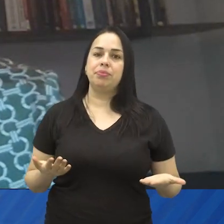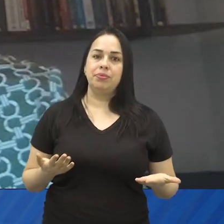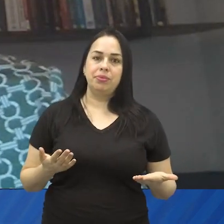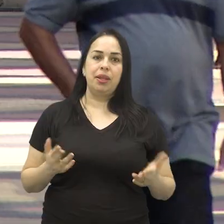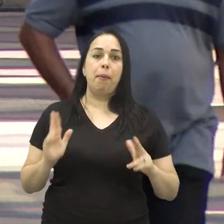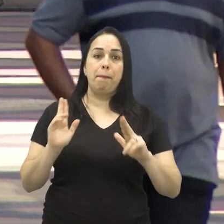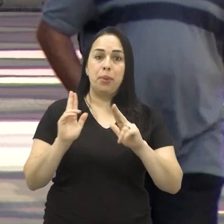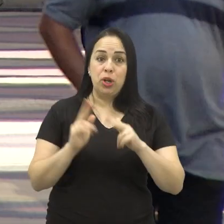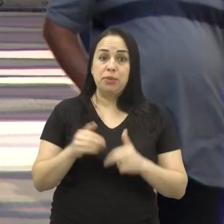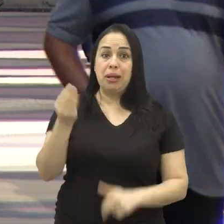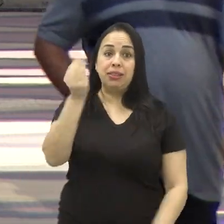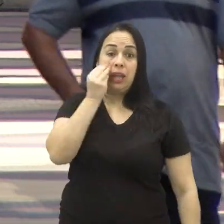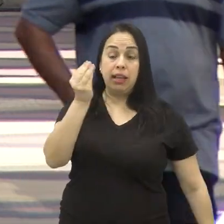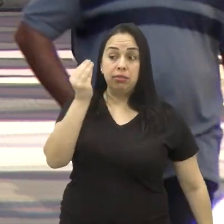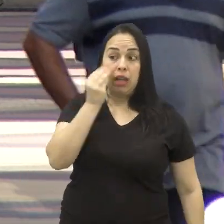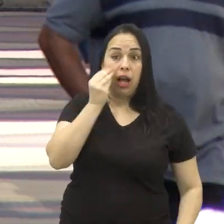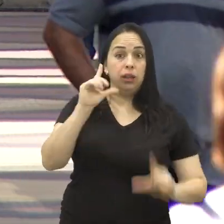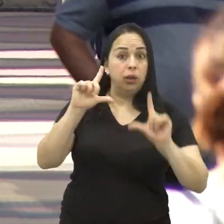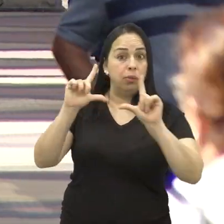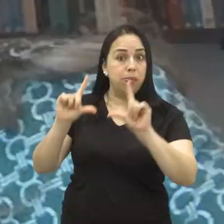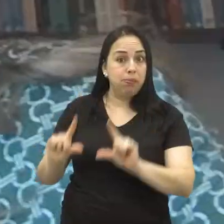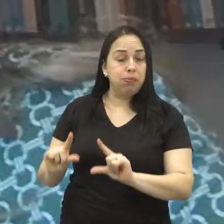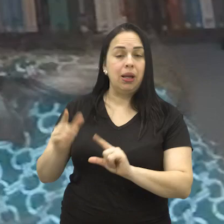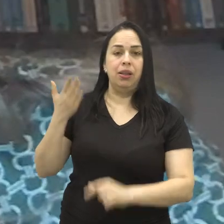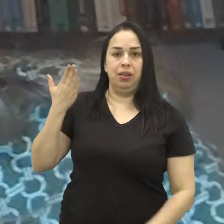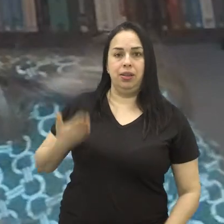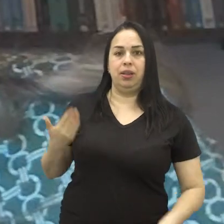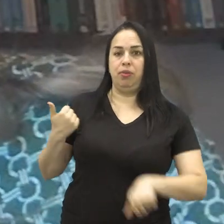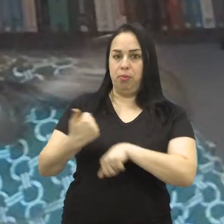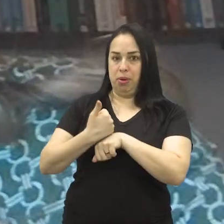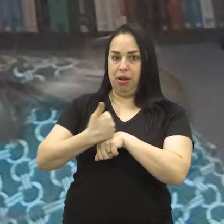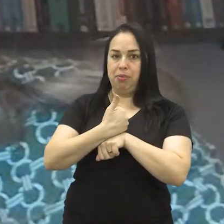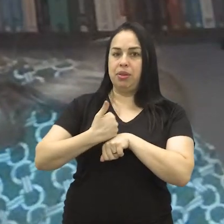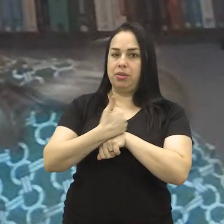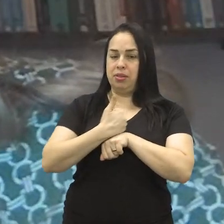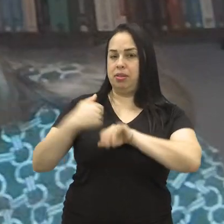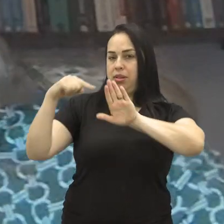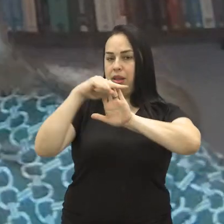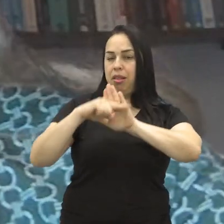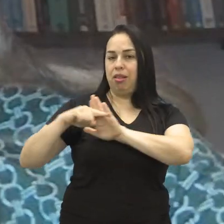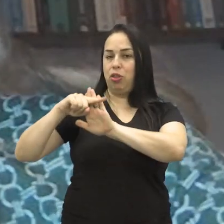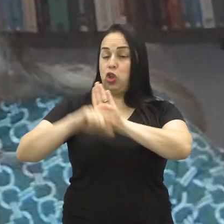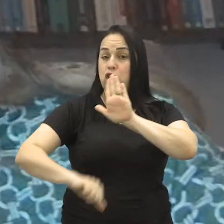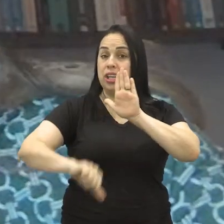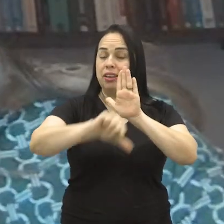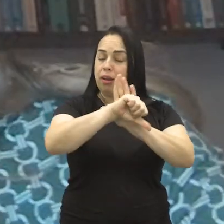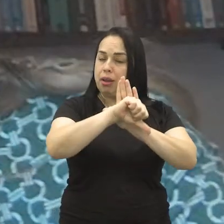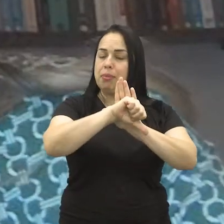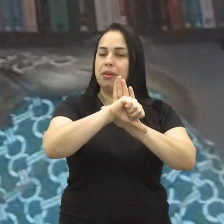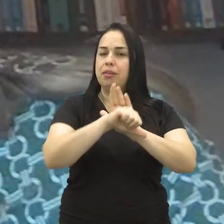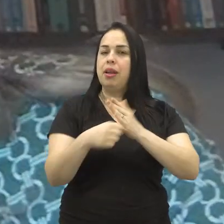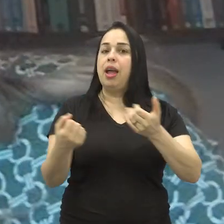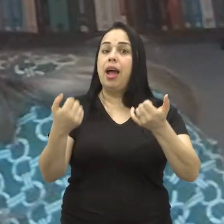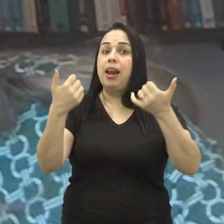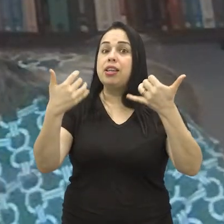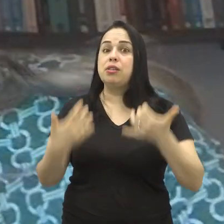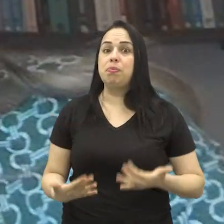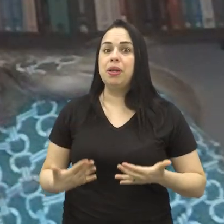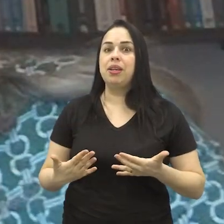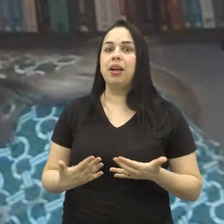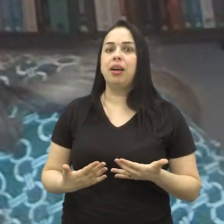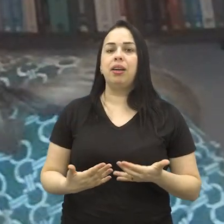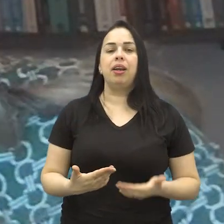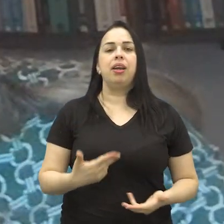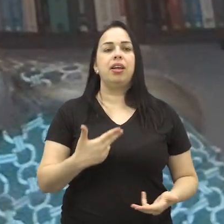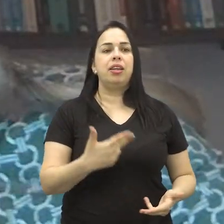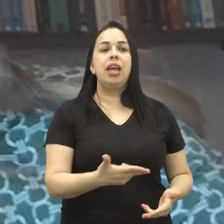lícitas. Para reduzir esses índices, a especialista em direito criminal destaca a importância do controle ao